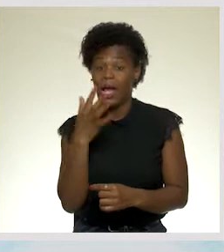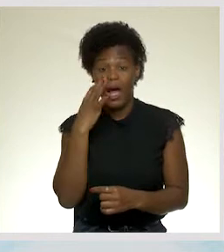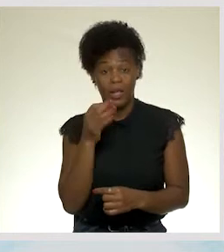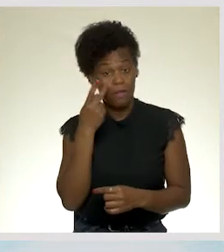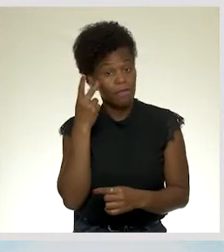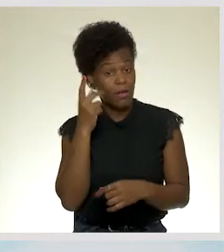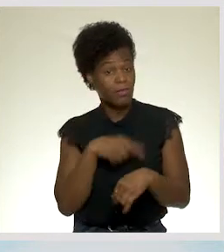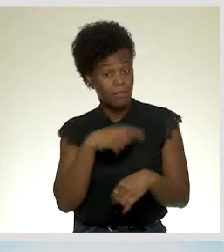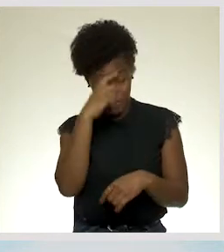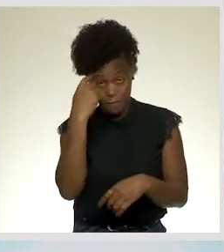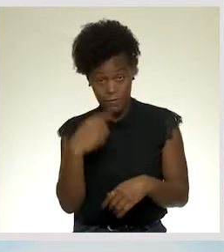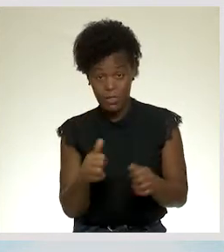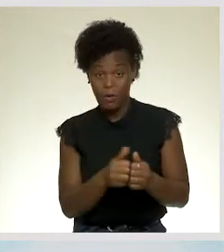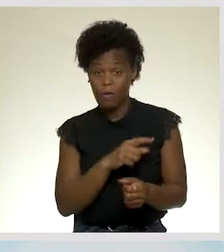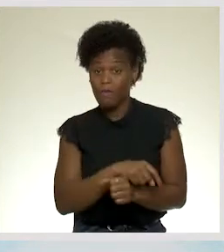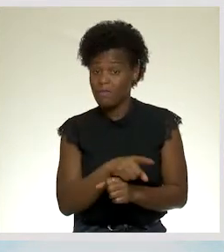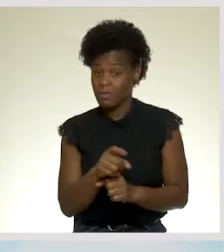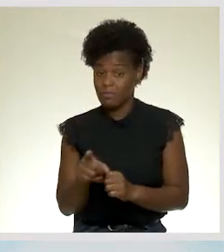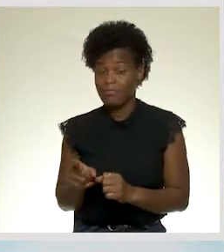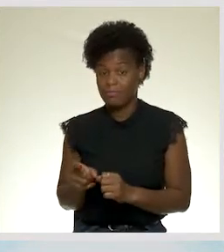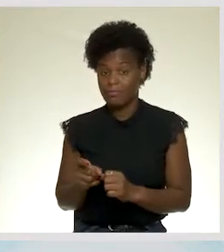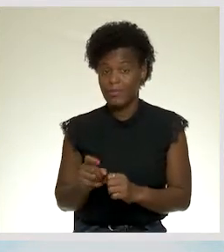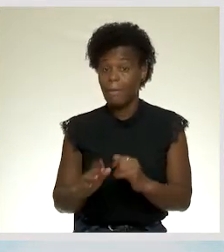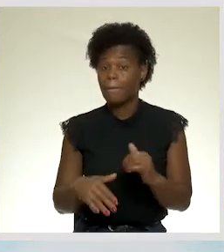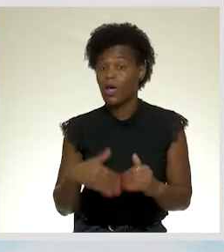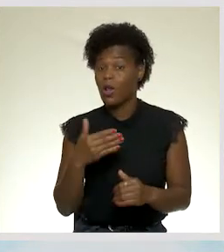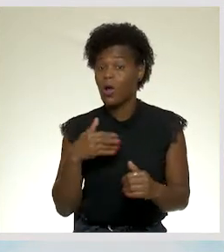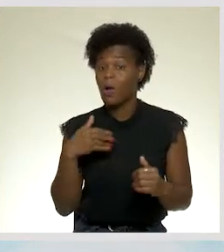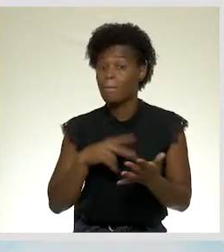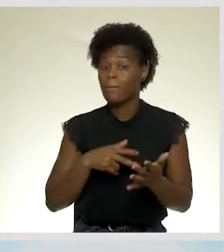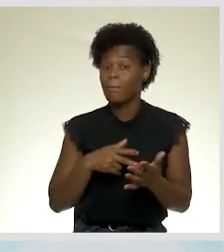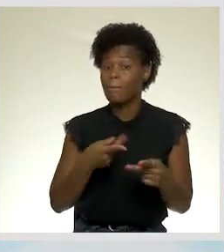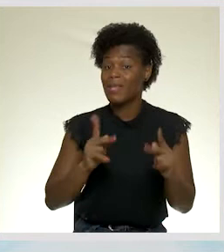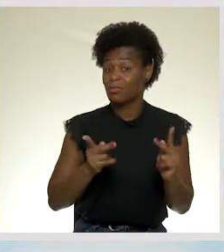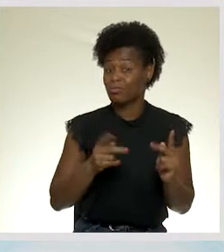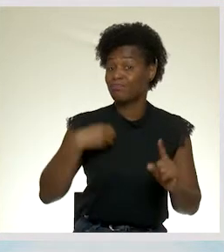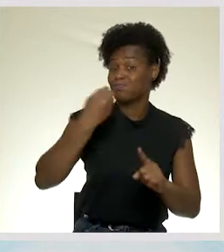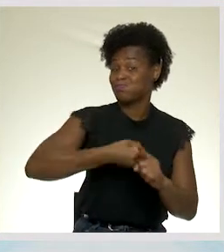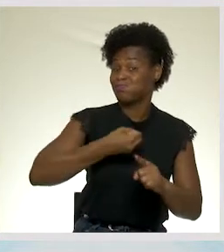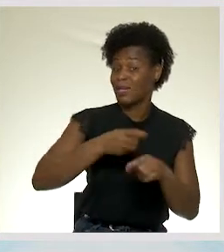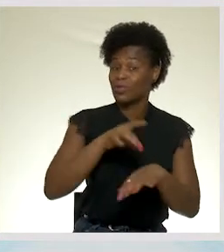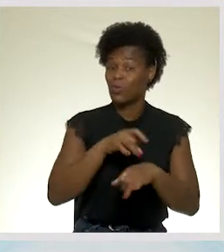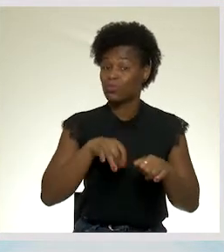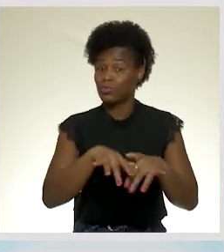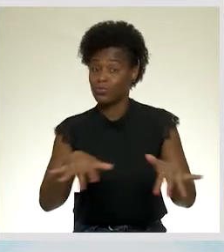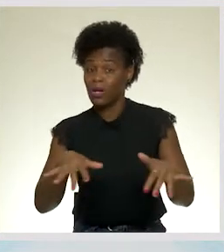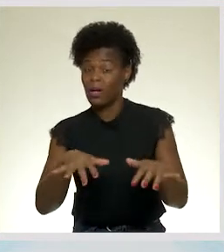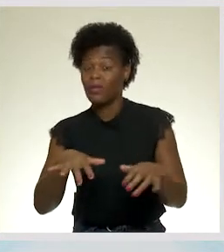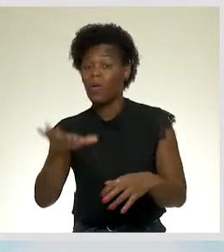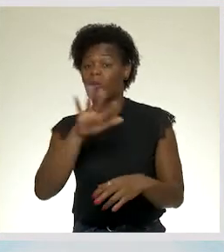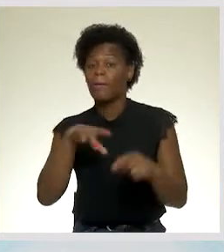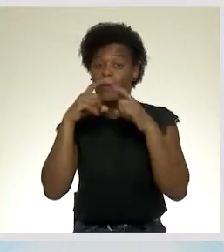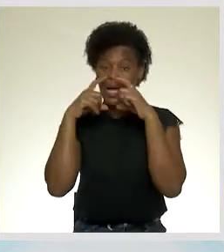momentos difíceis com a Covid-19. O melhor método de combater esta pandemia é utilizar as